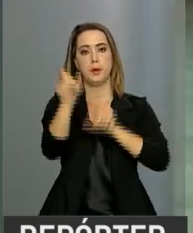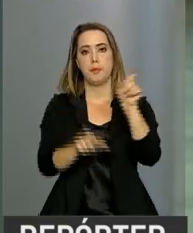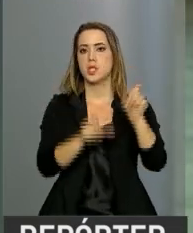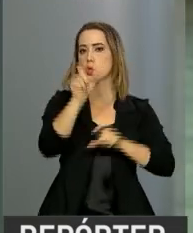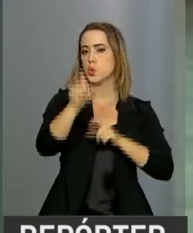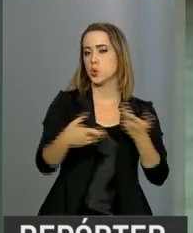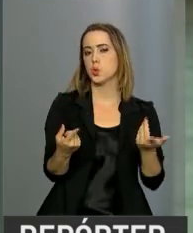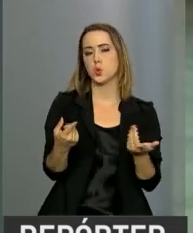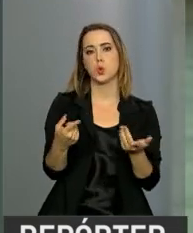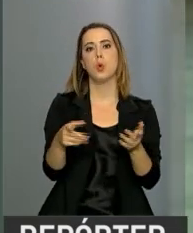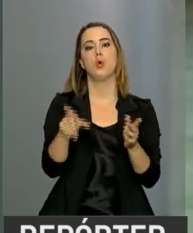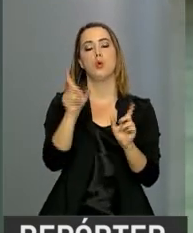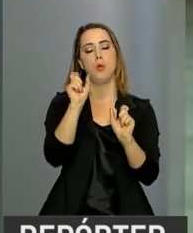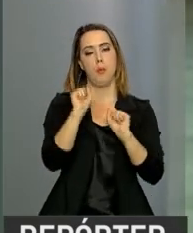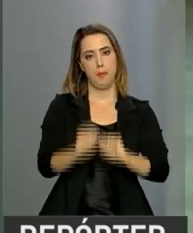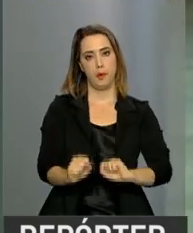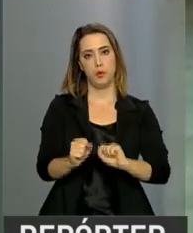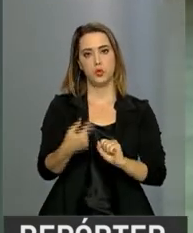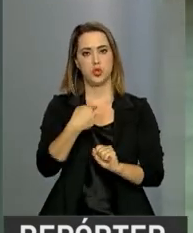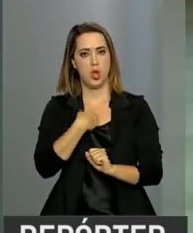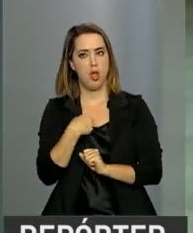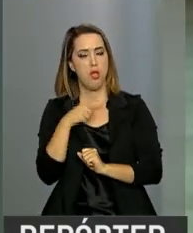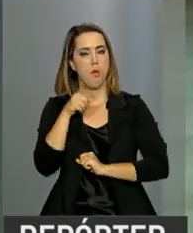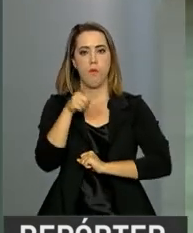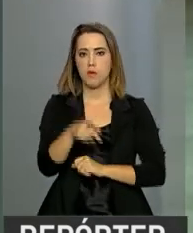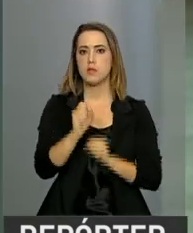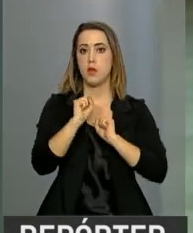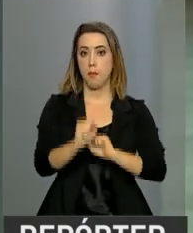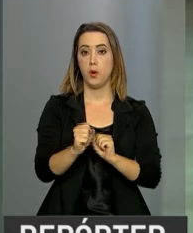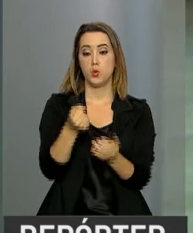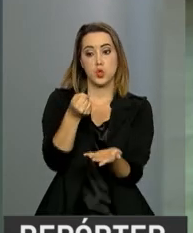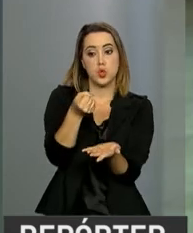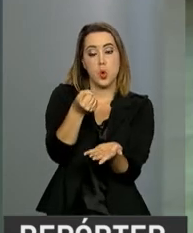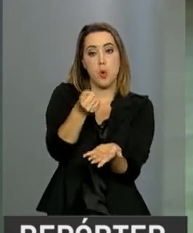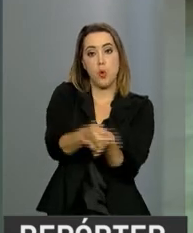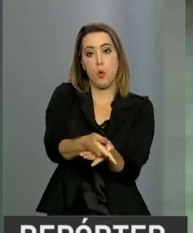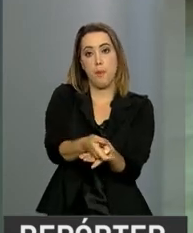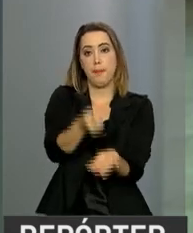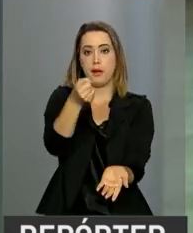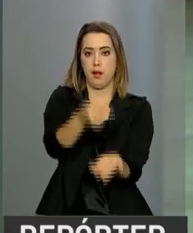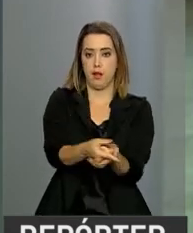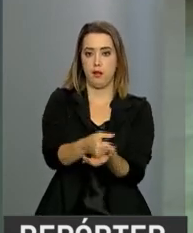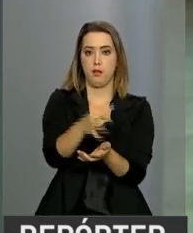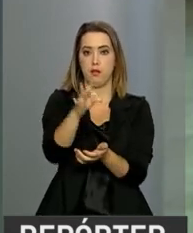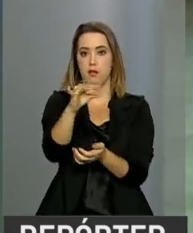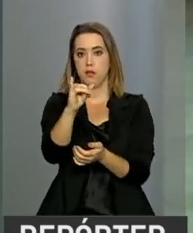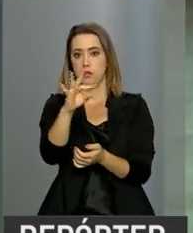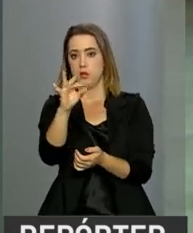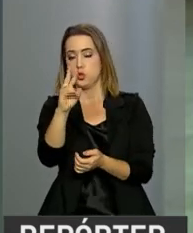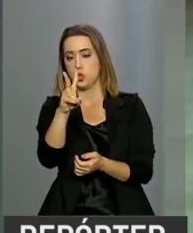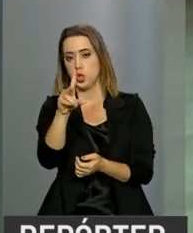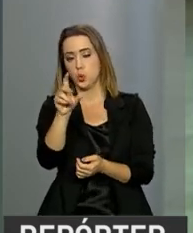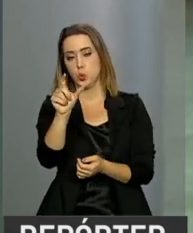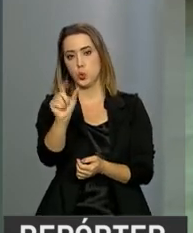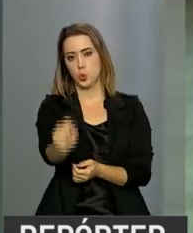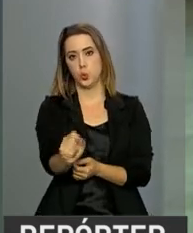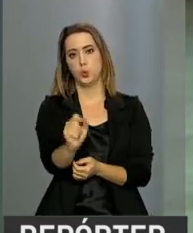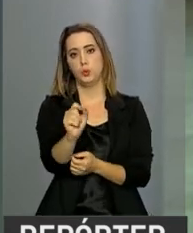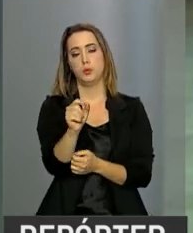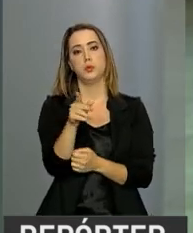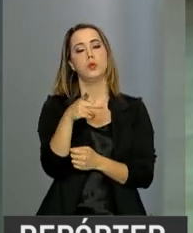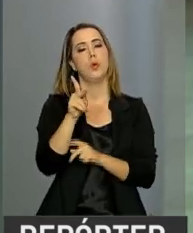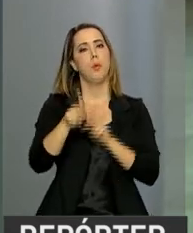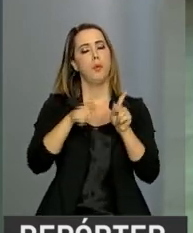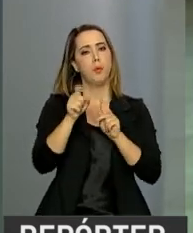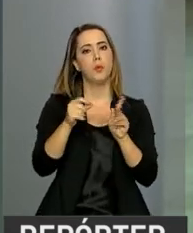eu, você, Zé Luiz, podemos comprar títulos públicos. Esses títulos públicos são papéis que são vendidos pelo